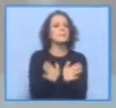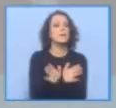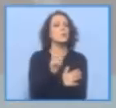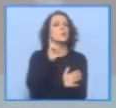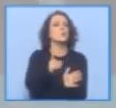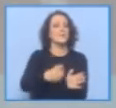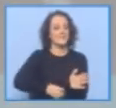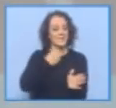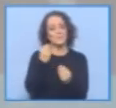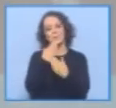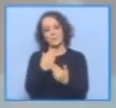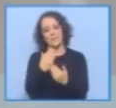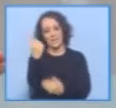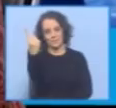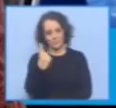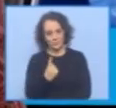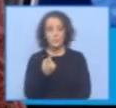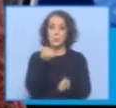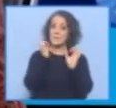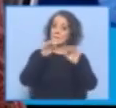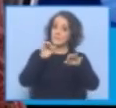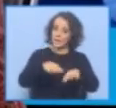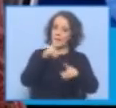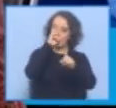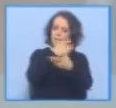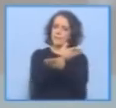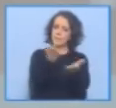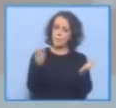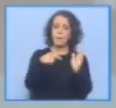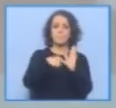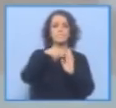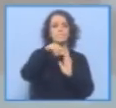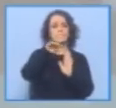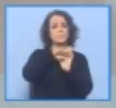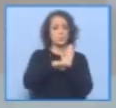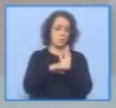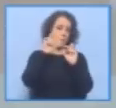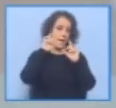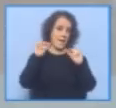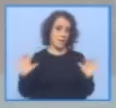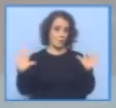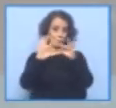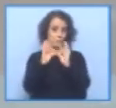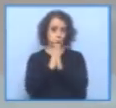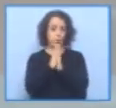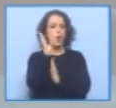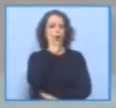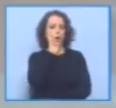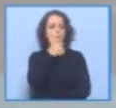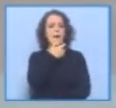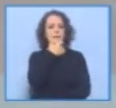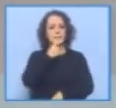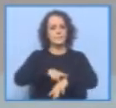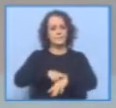obrigado pela sua presença hoje aqui entre nós. A terminar, recordo que pode acompanhar a edição rádio do programa Eclésia mais logo, quando forem